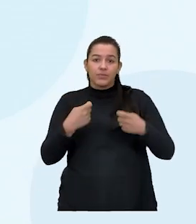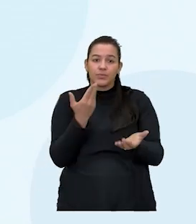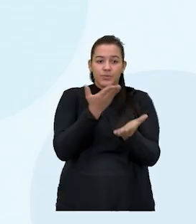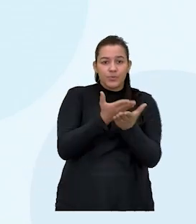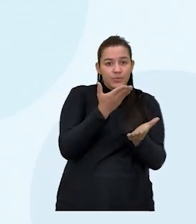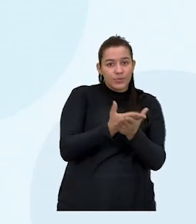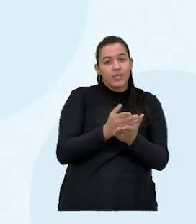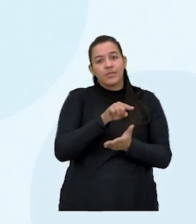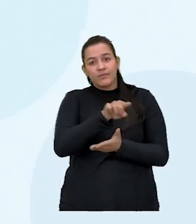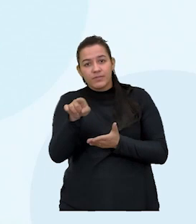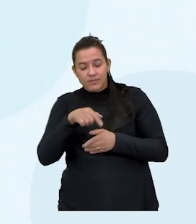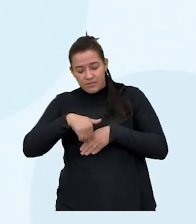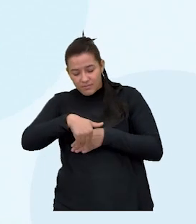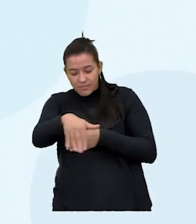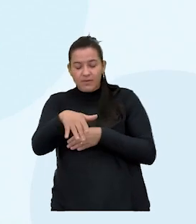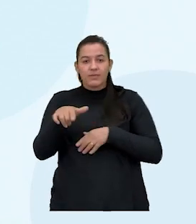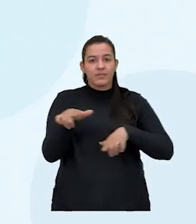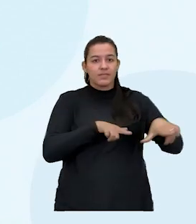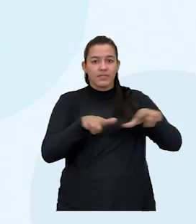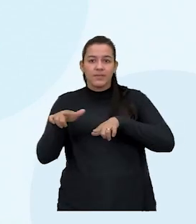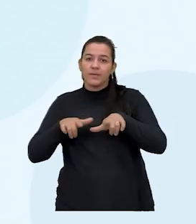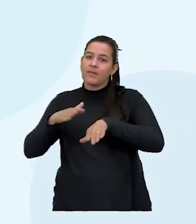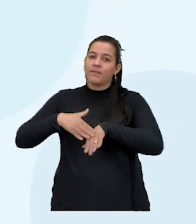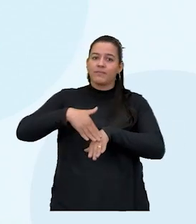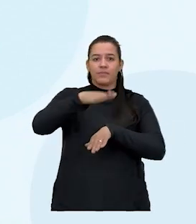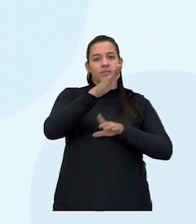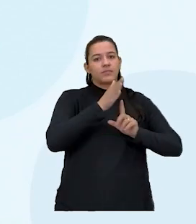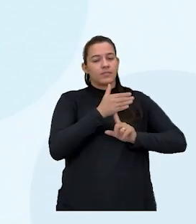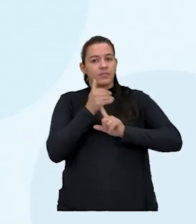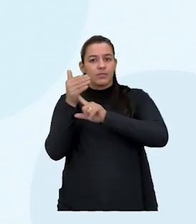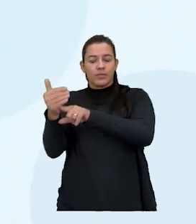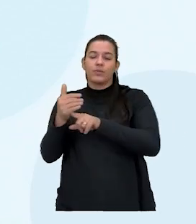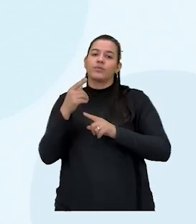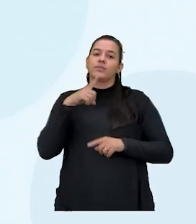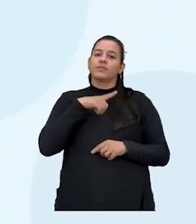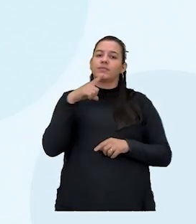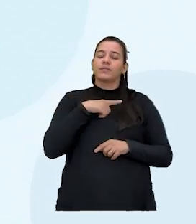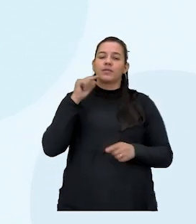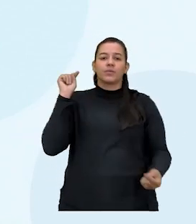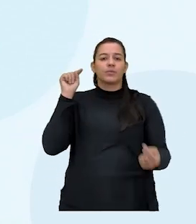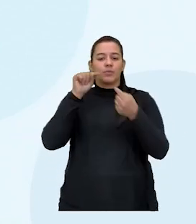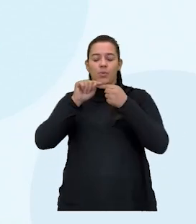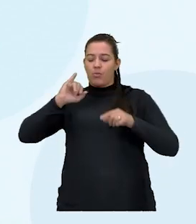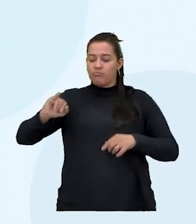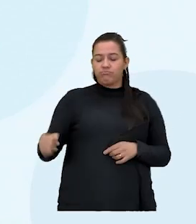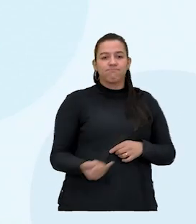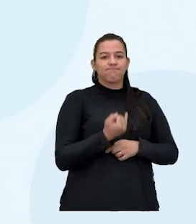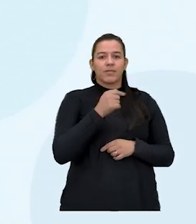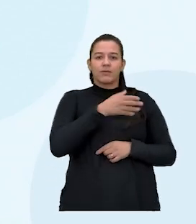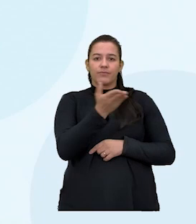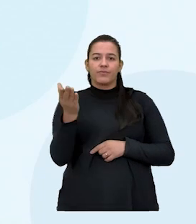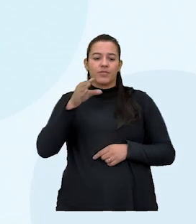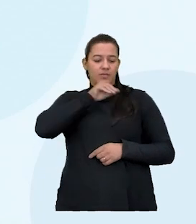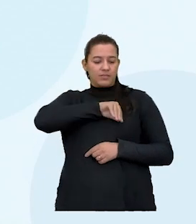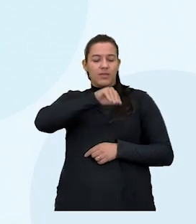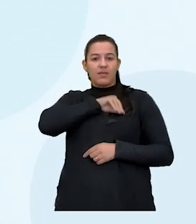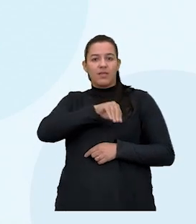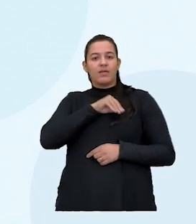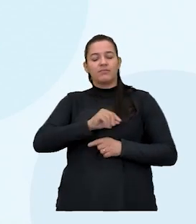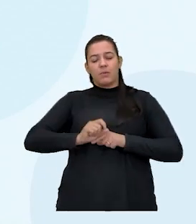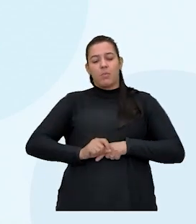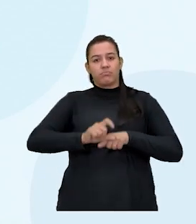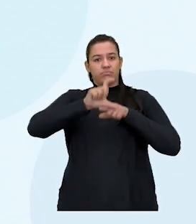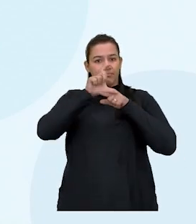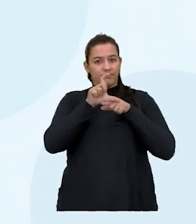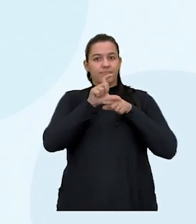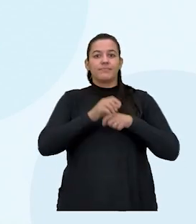vai trabalhar num processo mais tecnológico, porque isso aí também tem a ver, né, com os ganhos, né, os ganhos salariais que acabam aumentando.